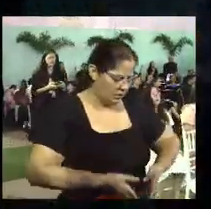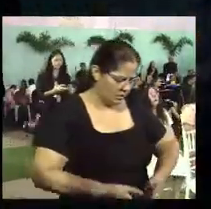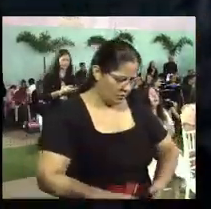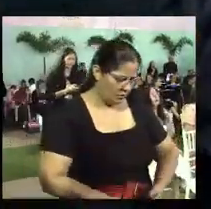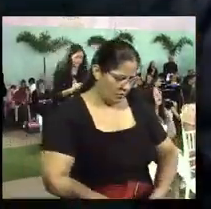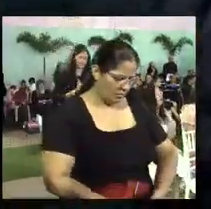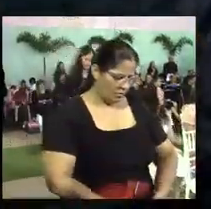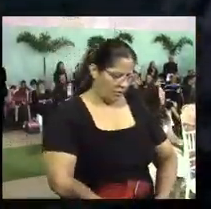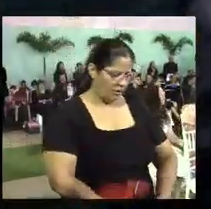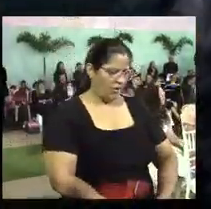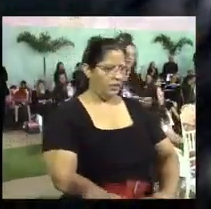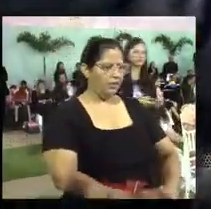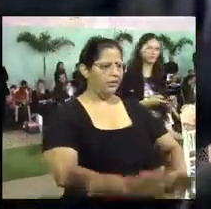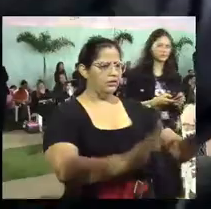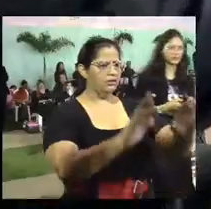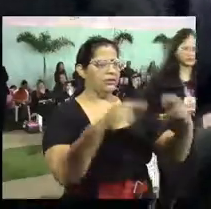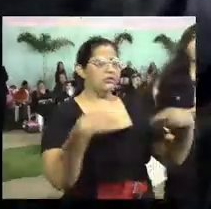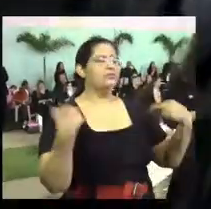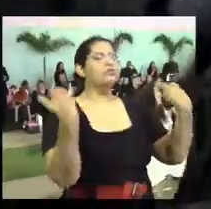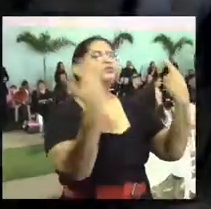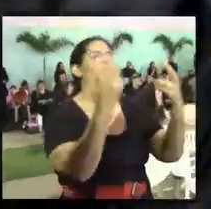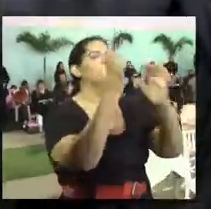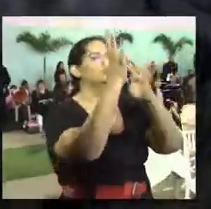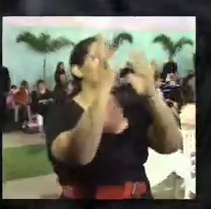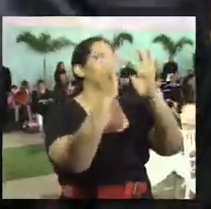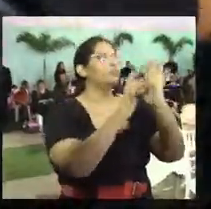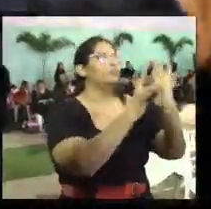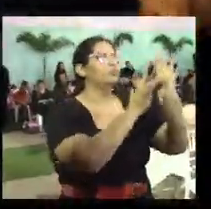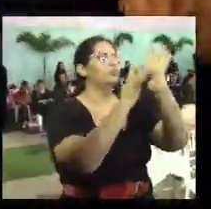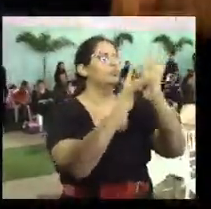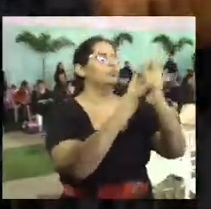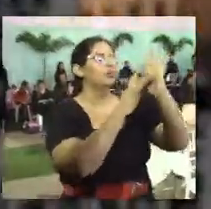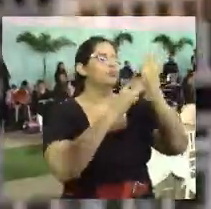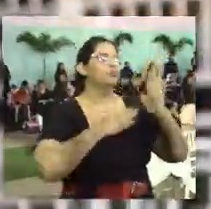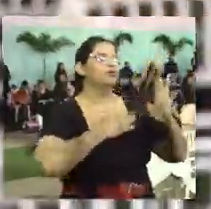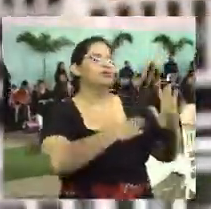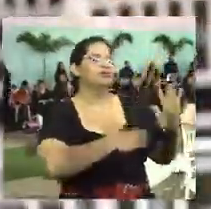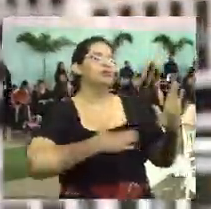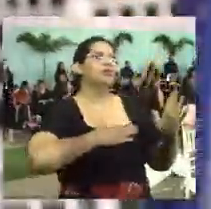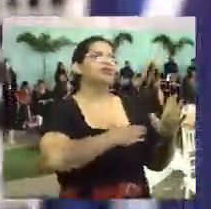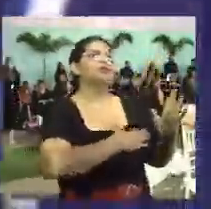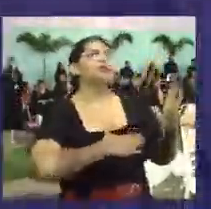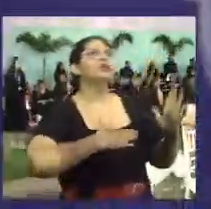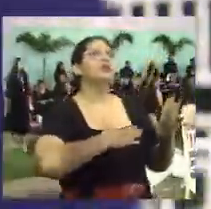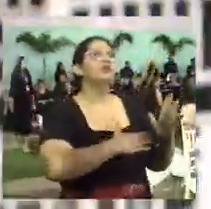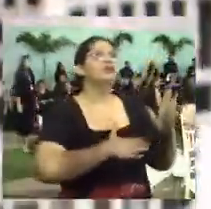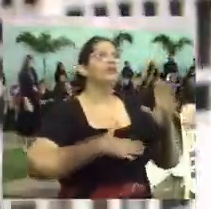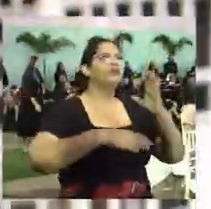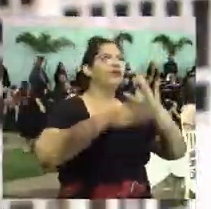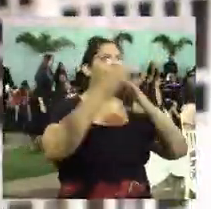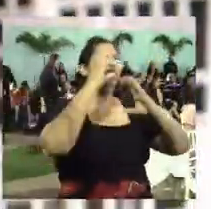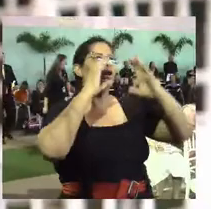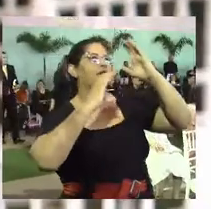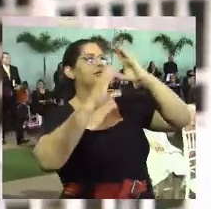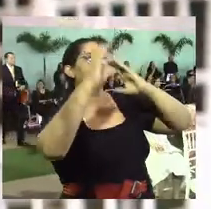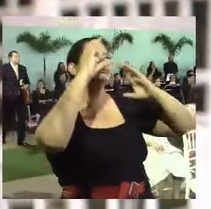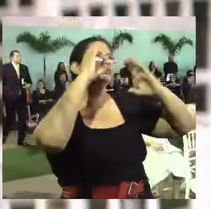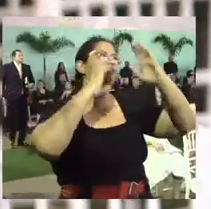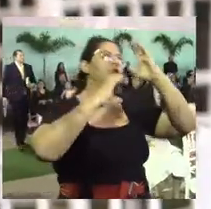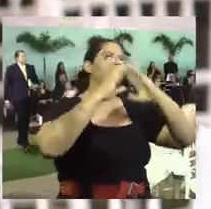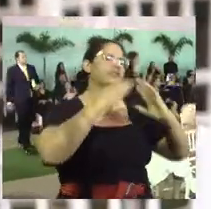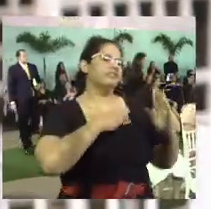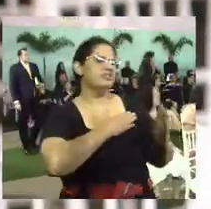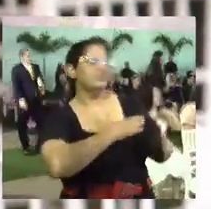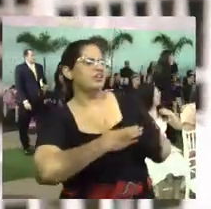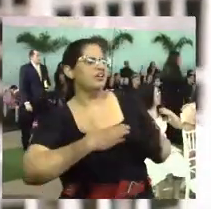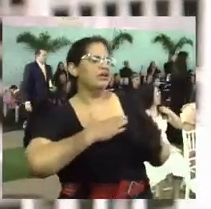nasci ao Rei Jesus Meu Prazer meu prazer é te louvar